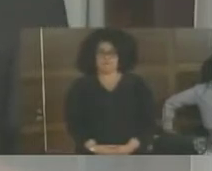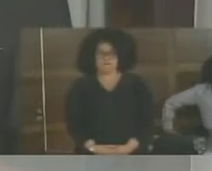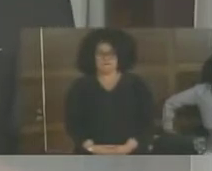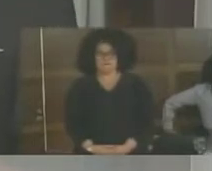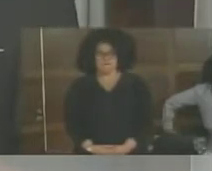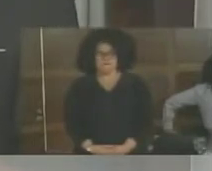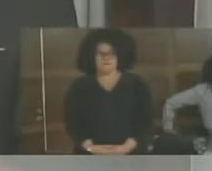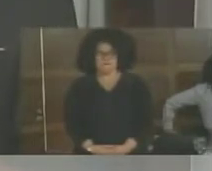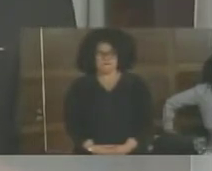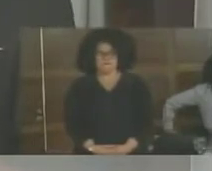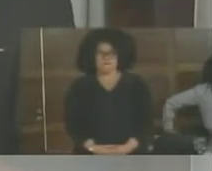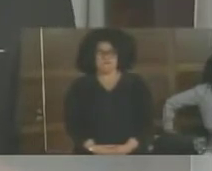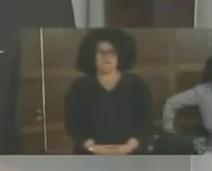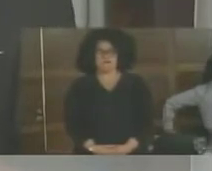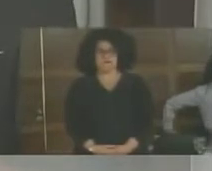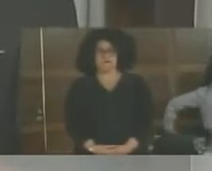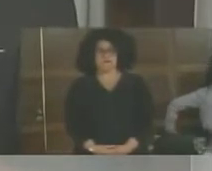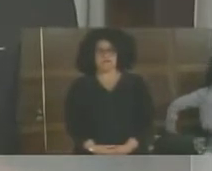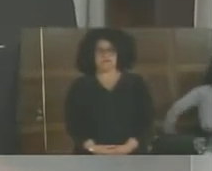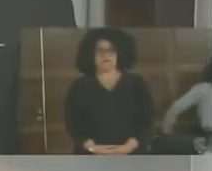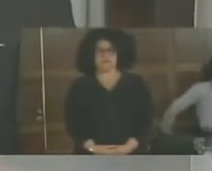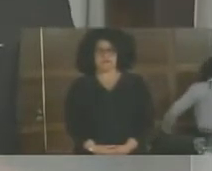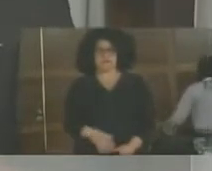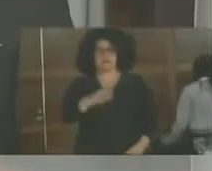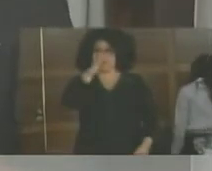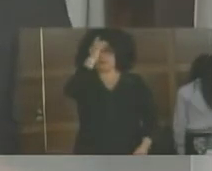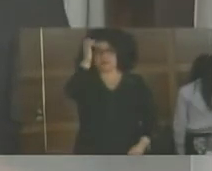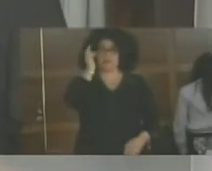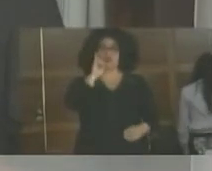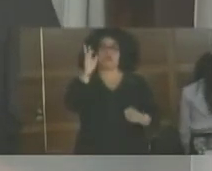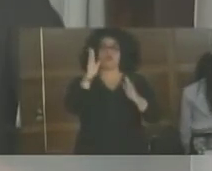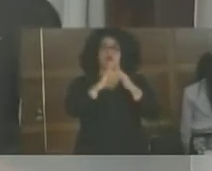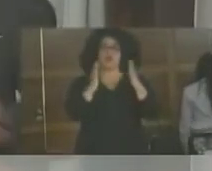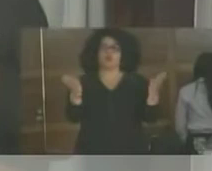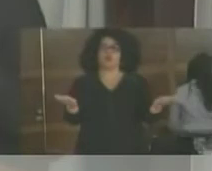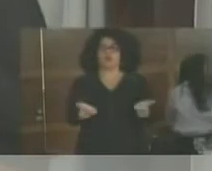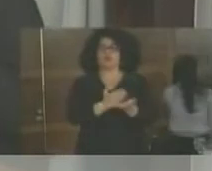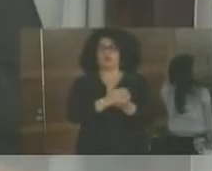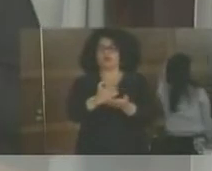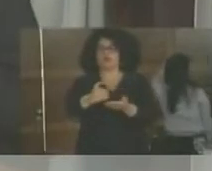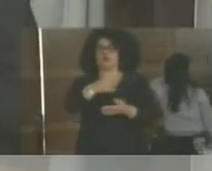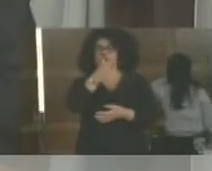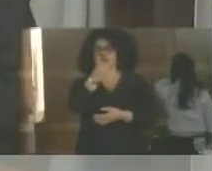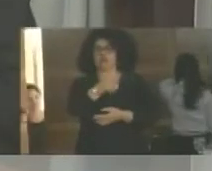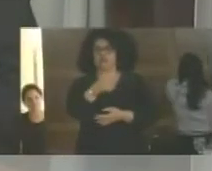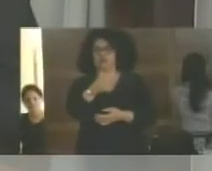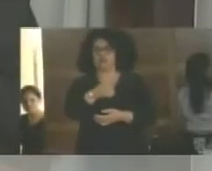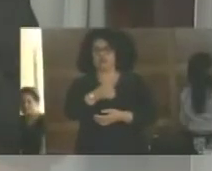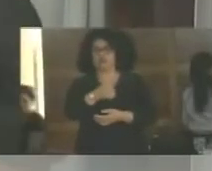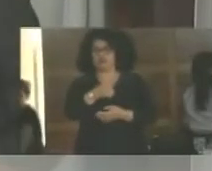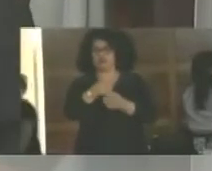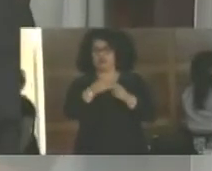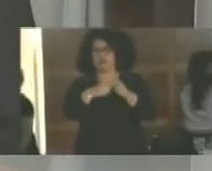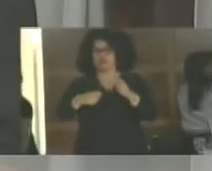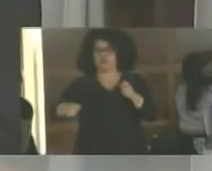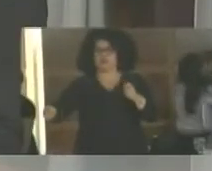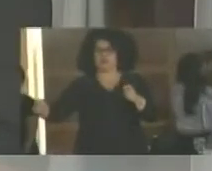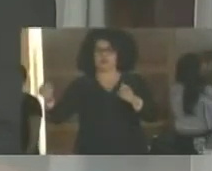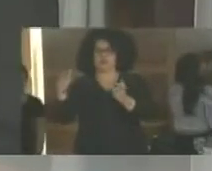bem-vindos. Aquele que nos assiste, sua casa também, nós estamos iniciando hoje o segundo período legislativo de